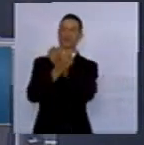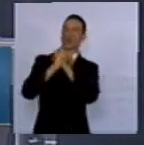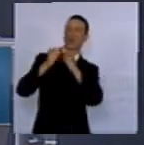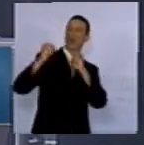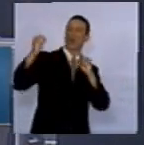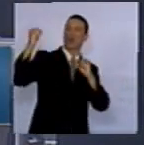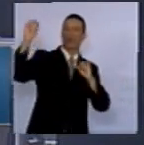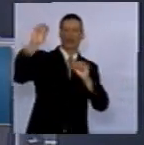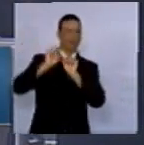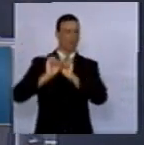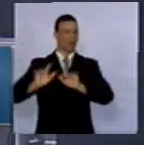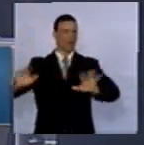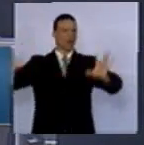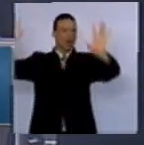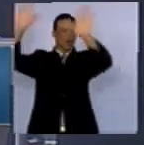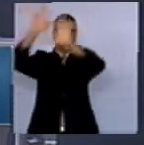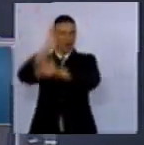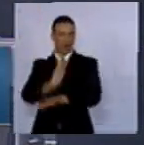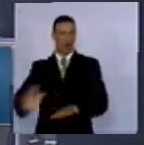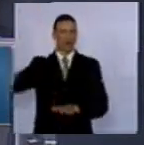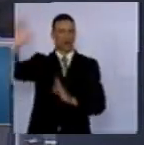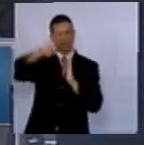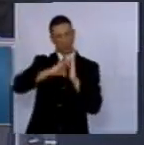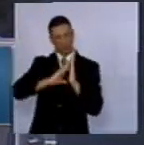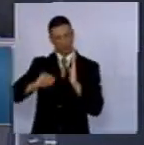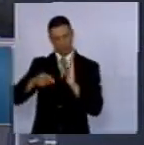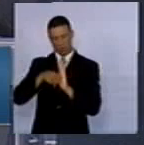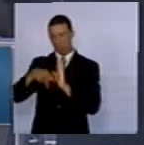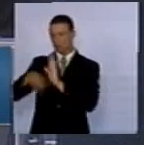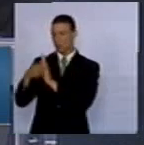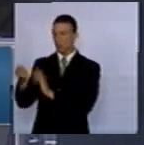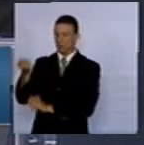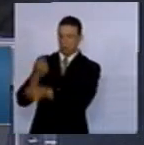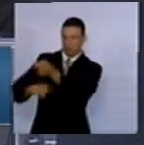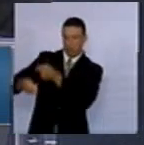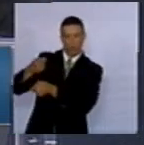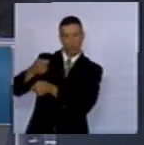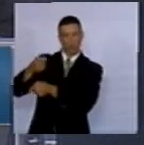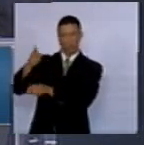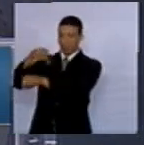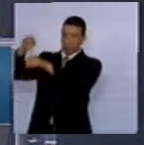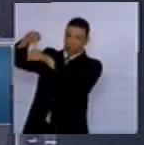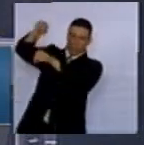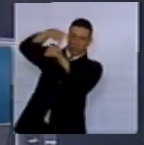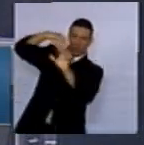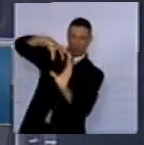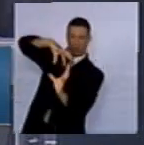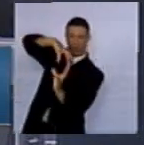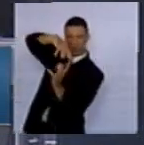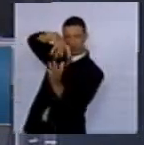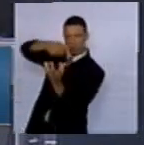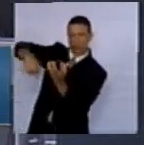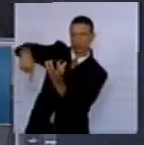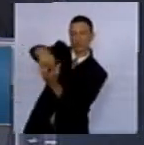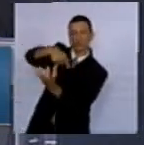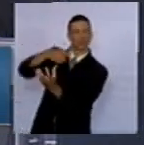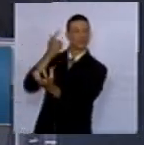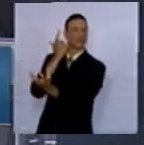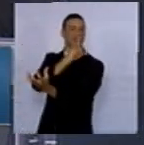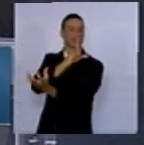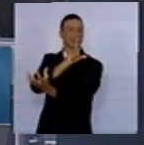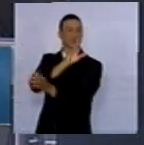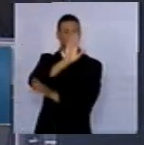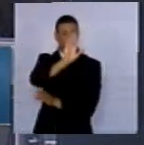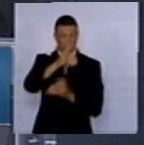broadcasting por assinatura como um novo modelo de negócio na maior parte dos países do mundo e a partir de 2010